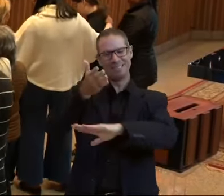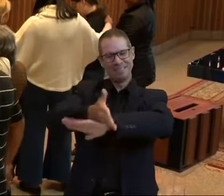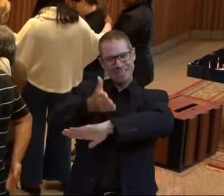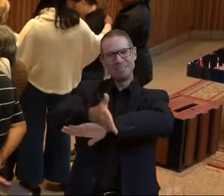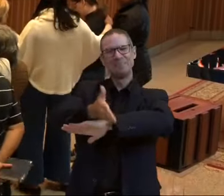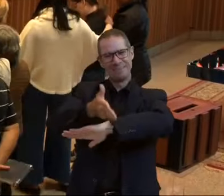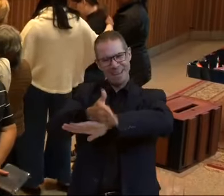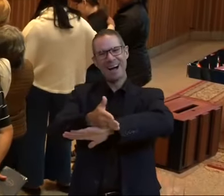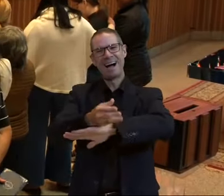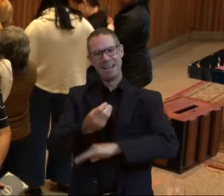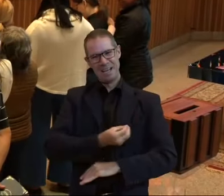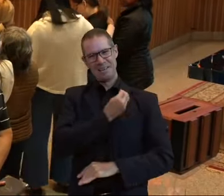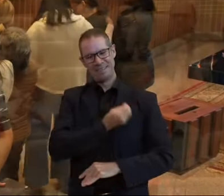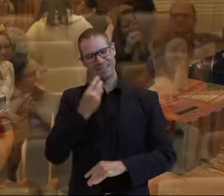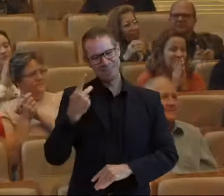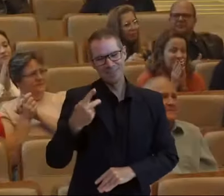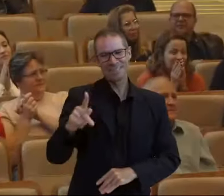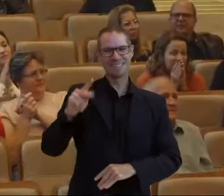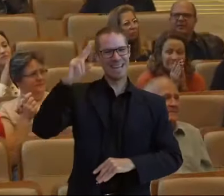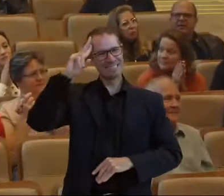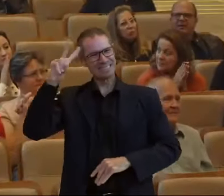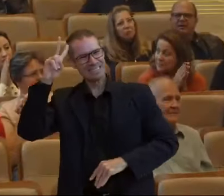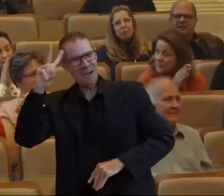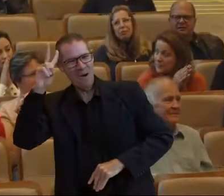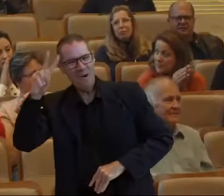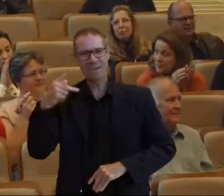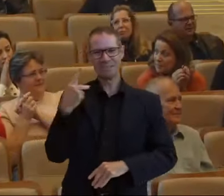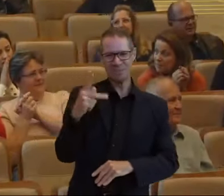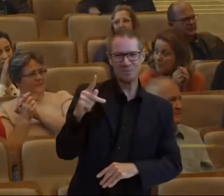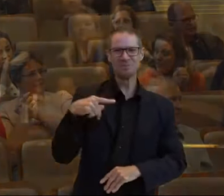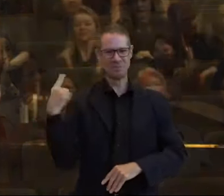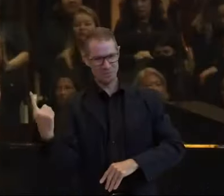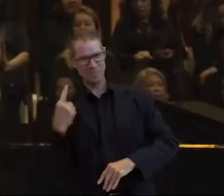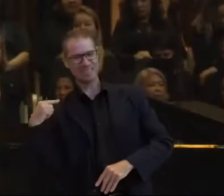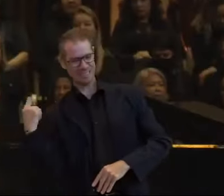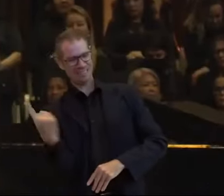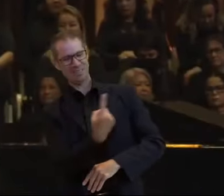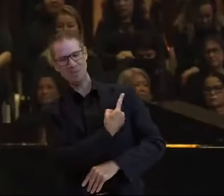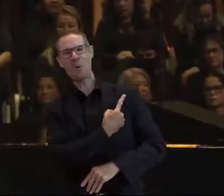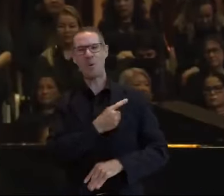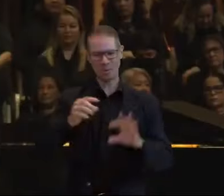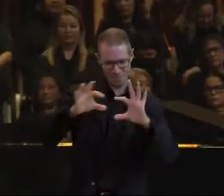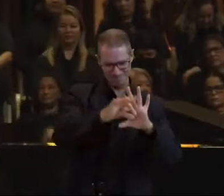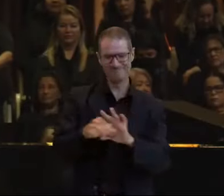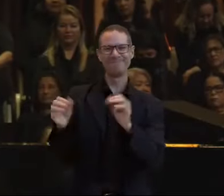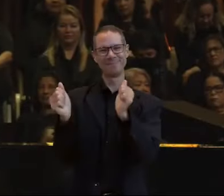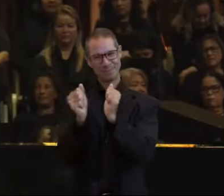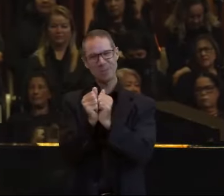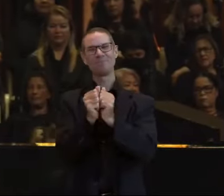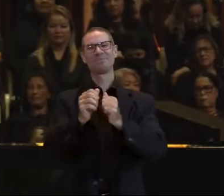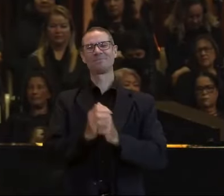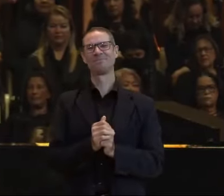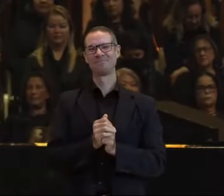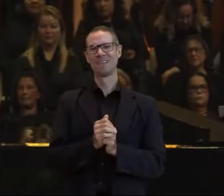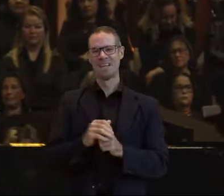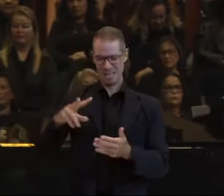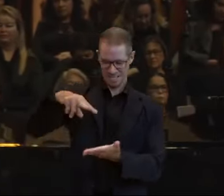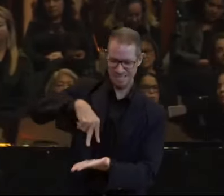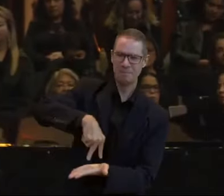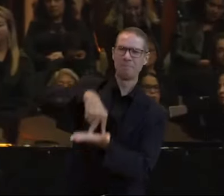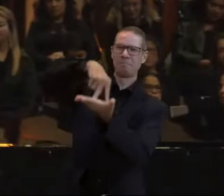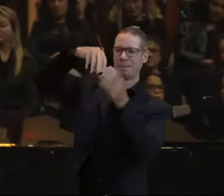parte da vida de vocês, dessa história. A história de vocês vai ser nossa e a nossa de vocês, tá? Agora fica de